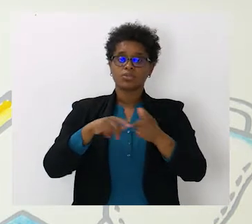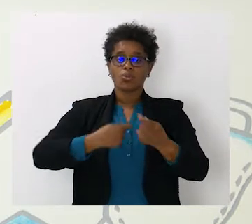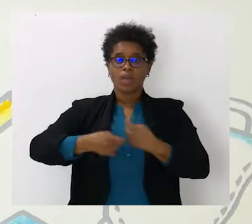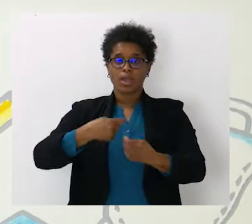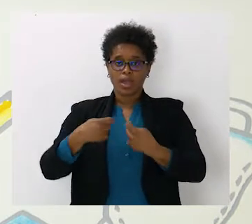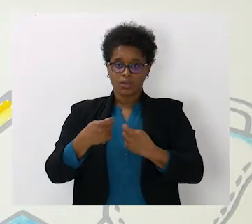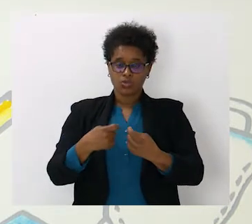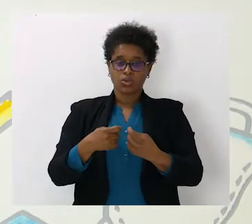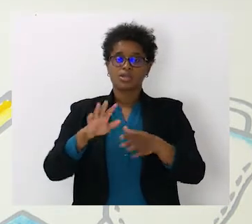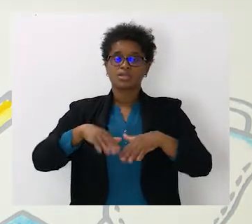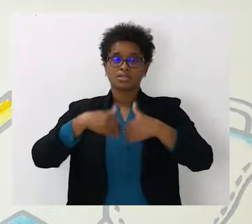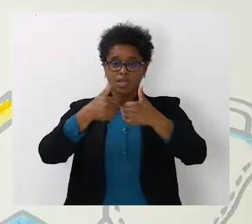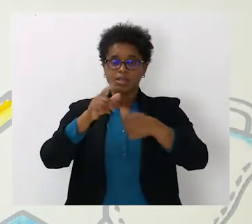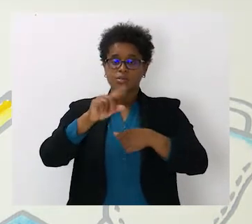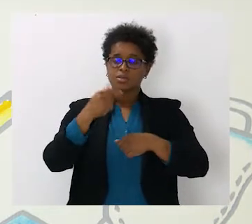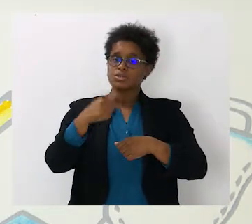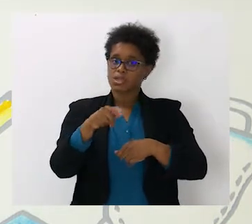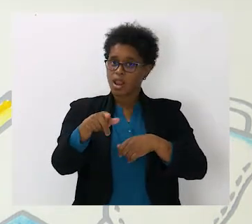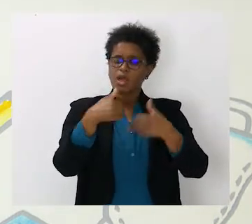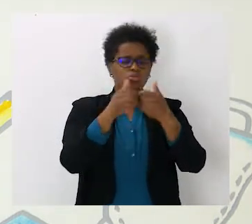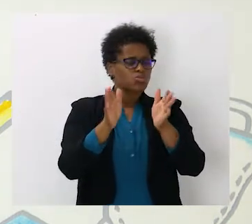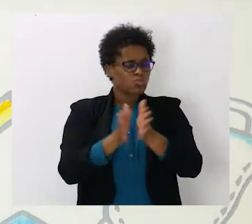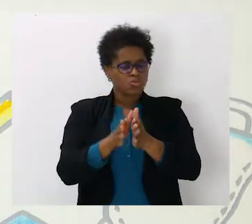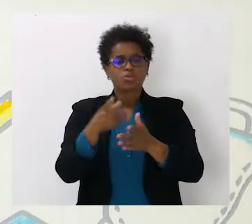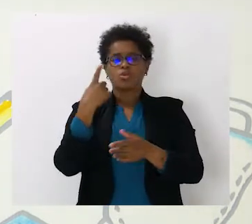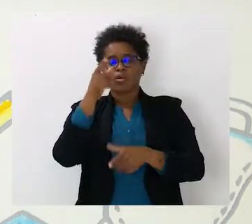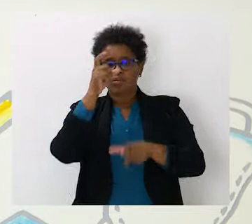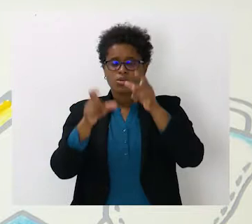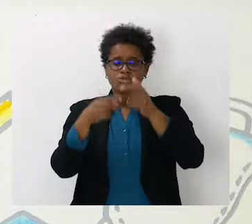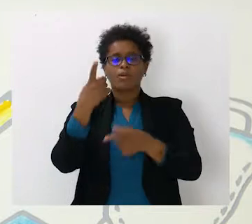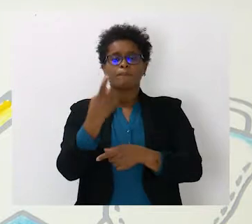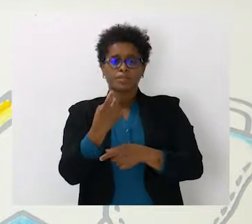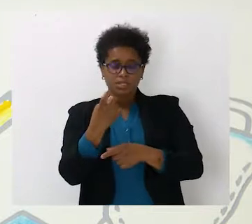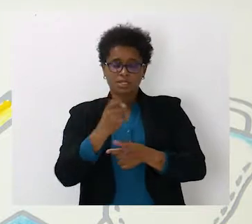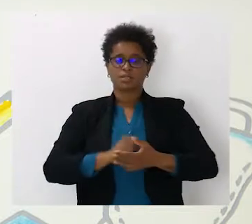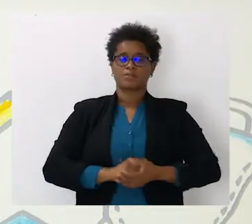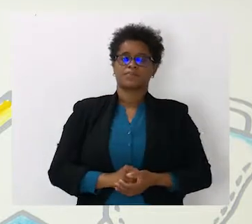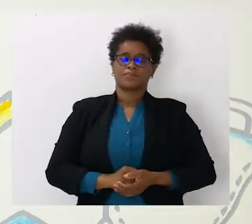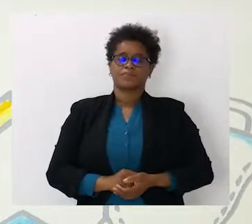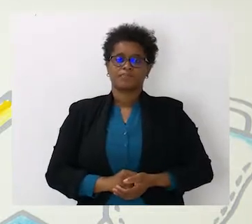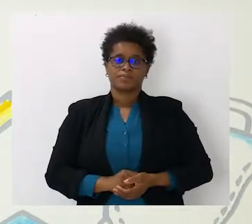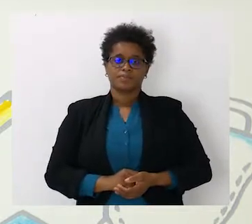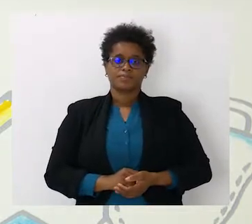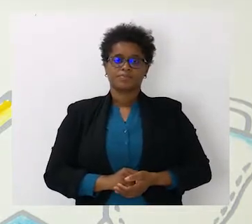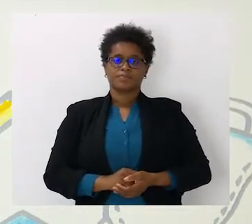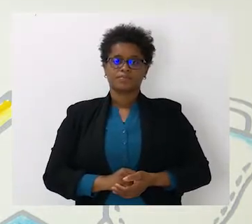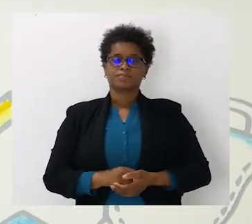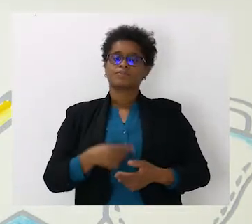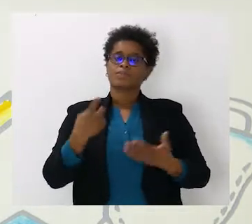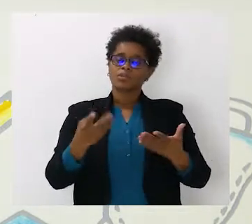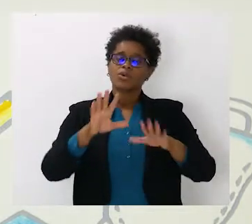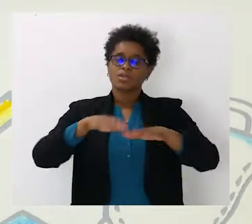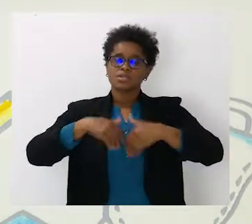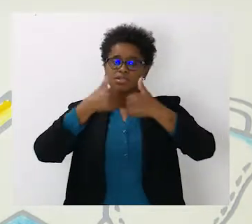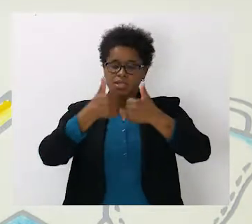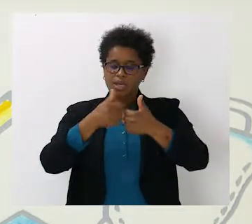realiza mercado. É na cidade que se encontra tudo o que uma população precisa. E na